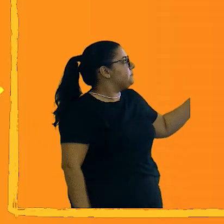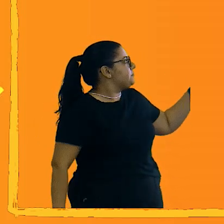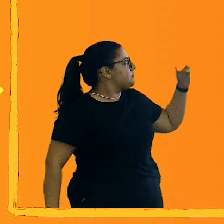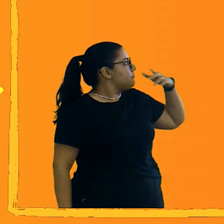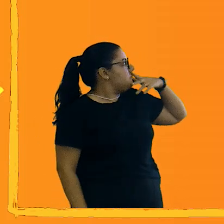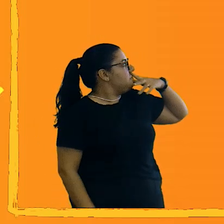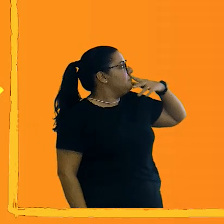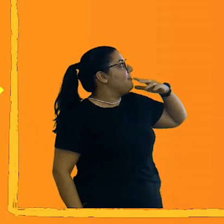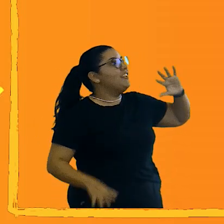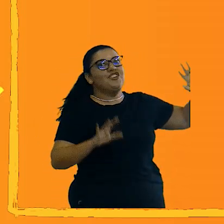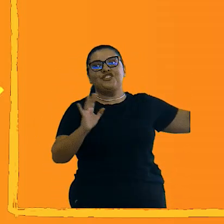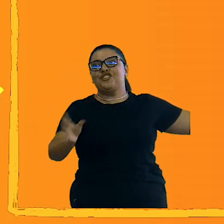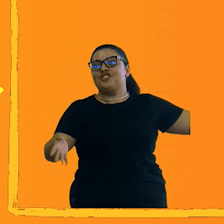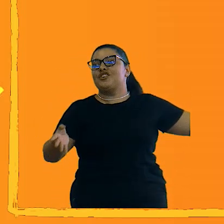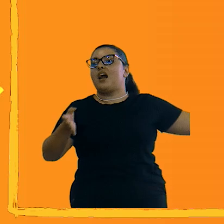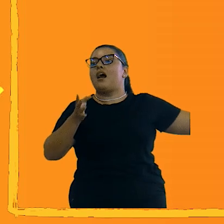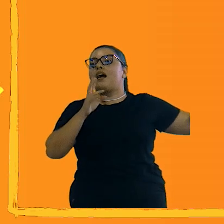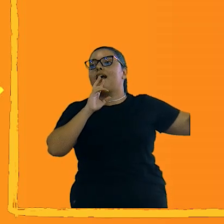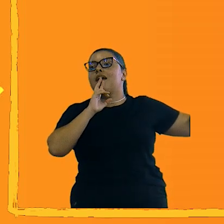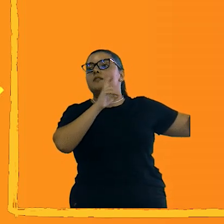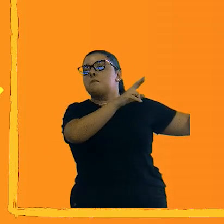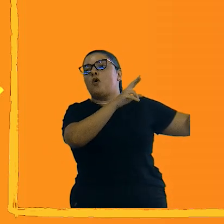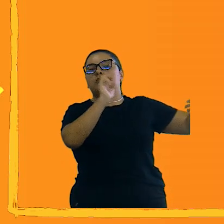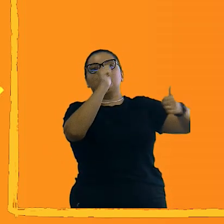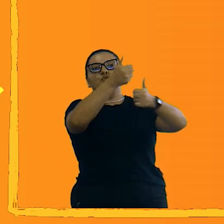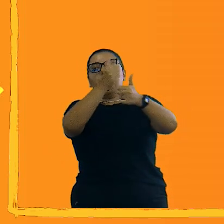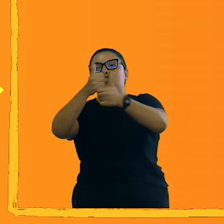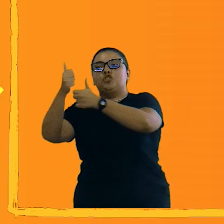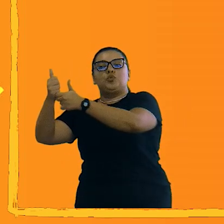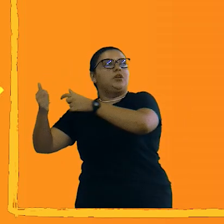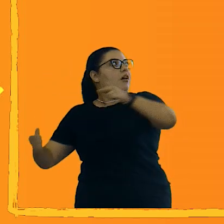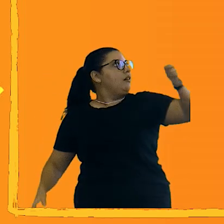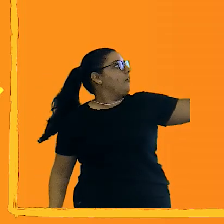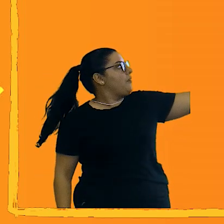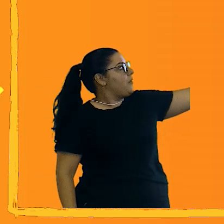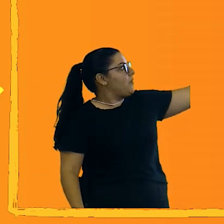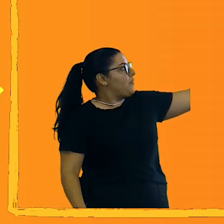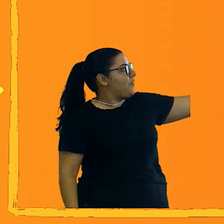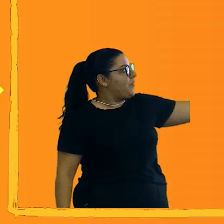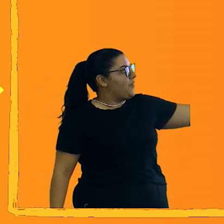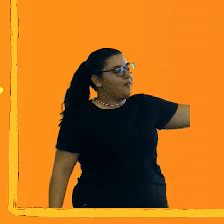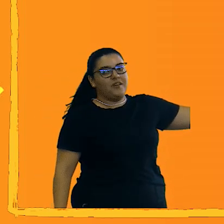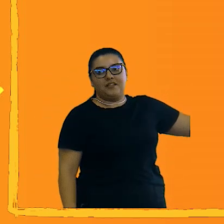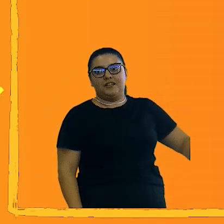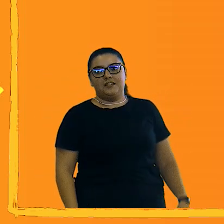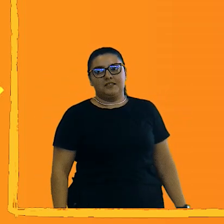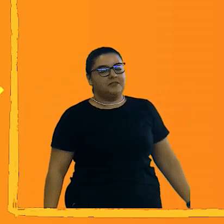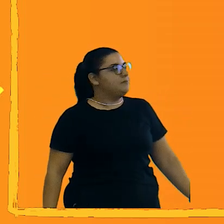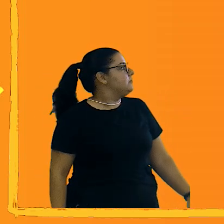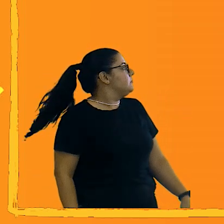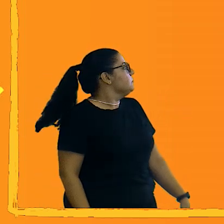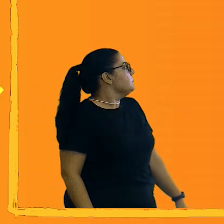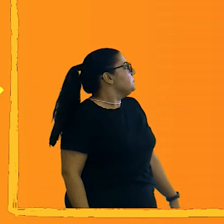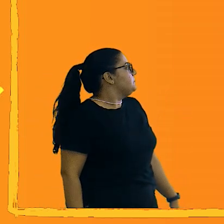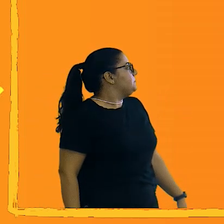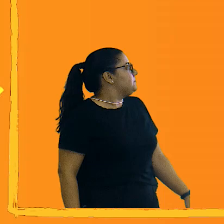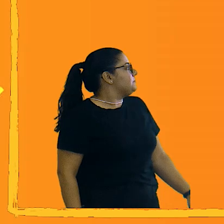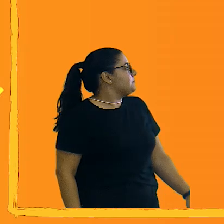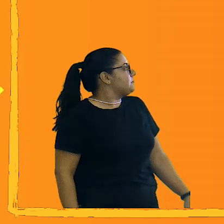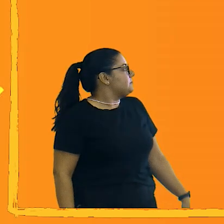12k z 10k substitui substituindo ó